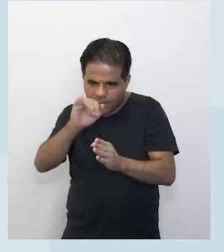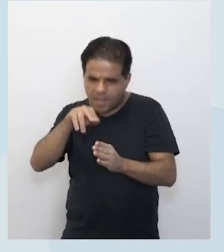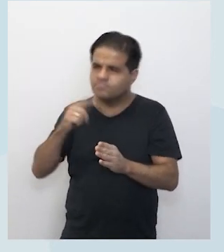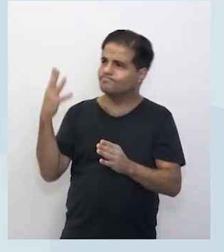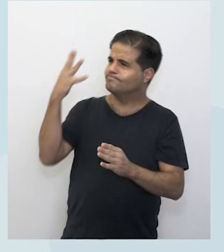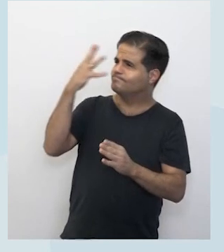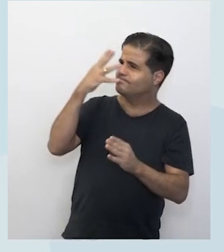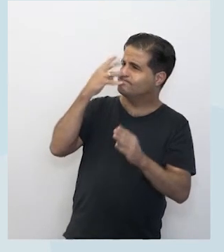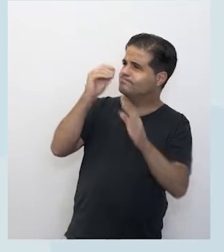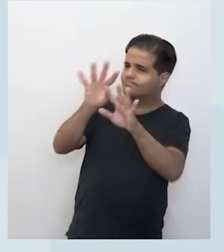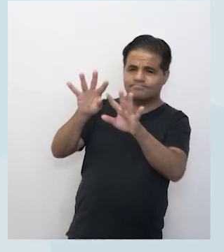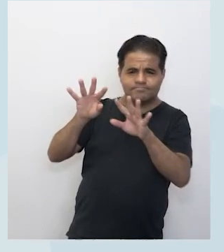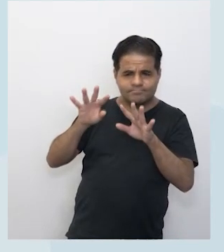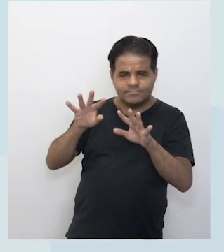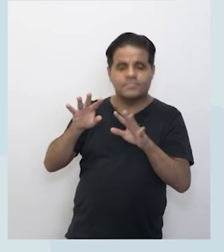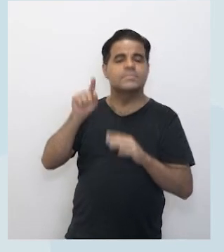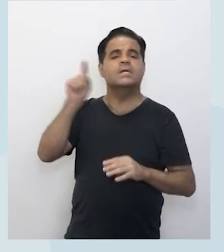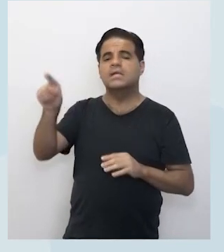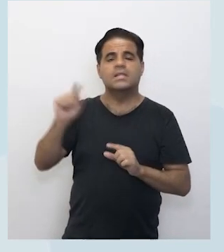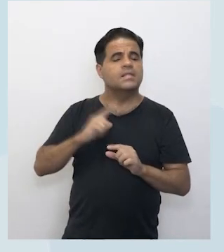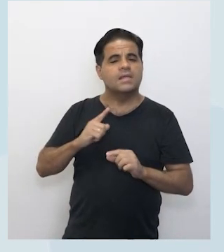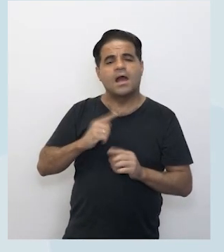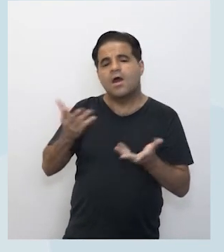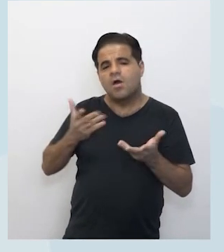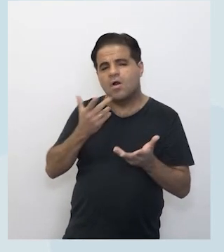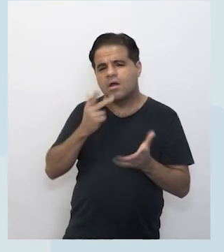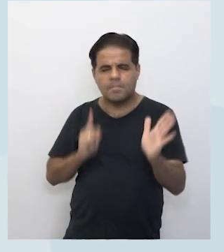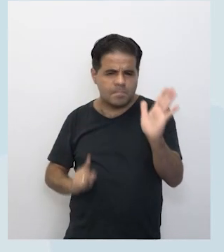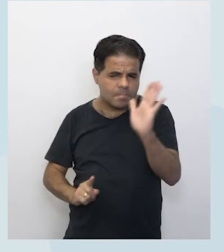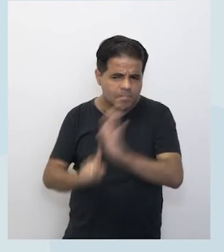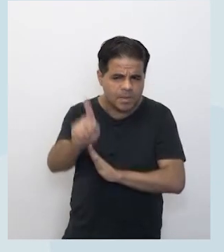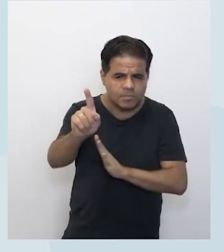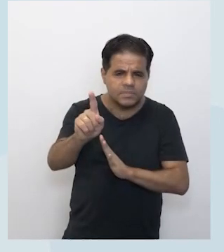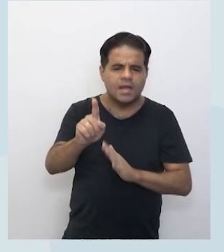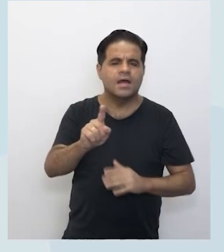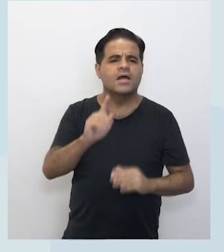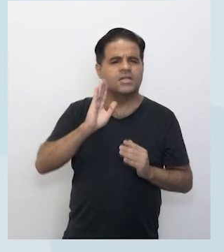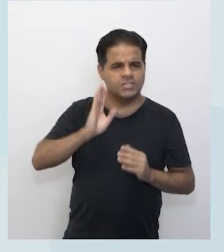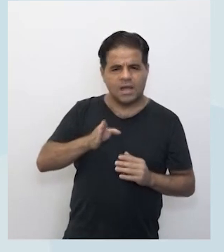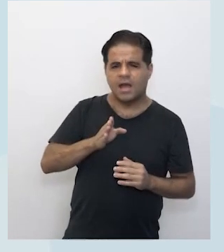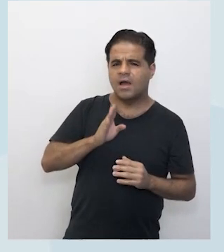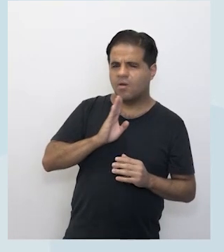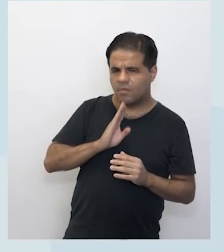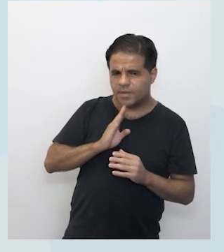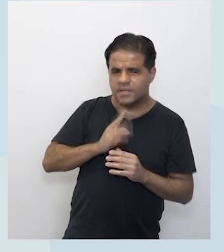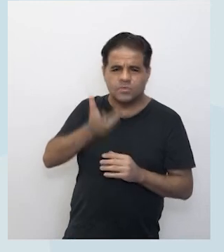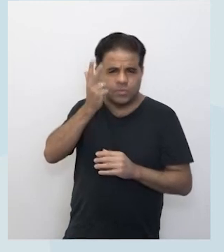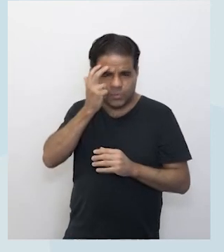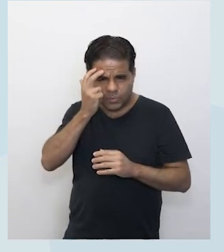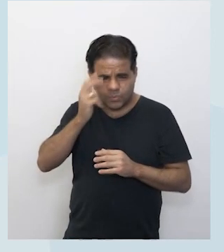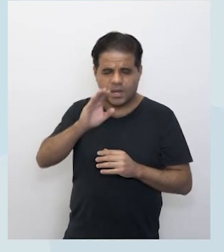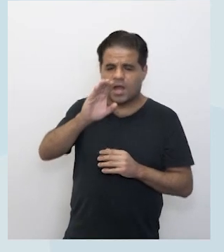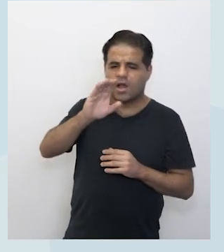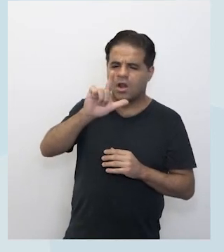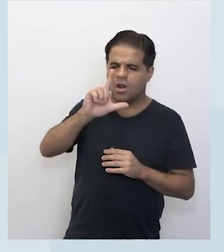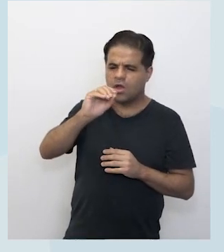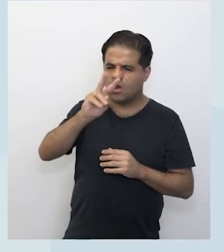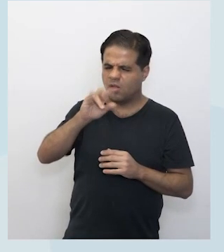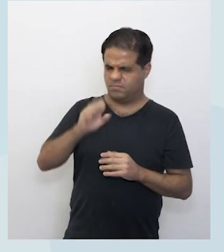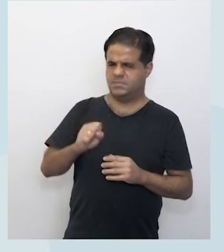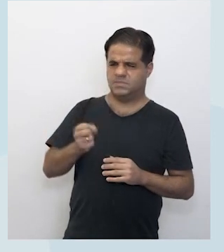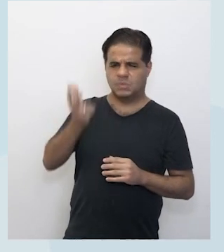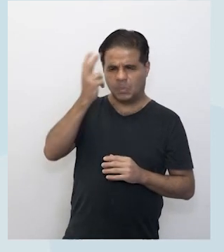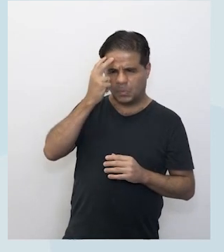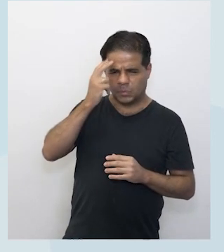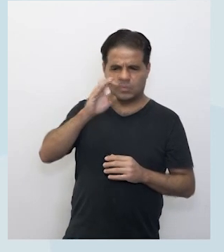bonito. E agora eu gostaria de fazer uma pergunta para vocês. Vocês já ouviram falar da cultura Clovis? Como assim? Cultura